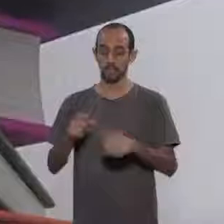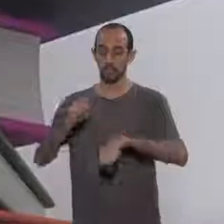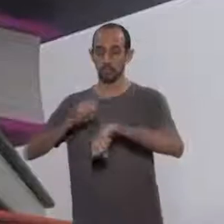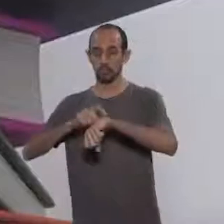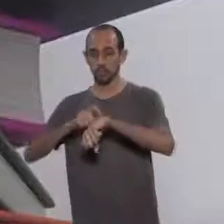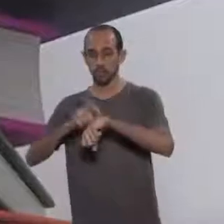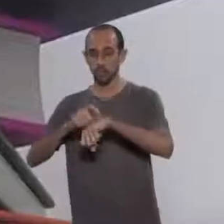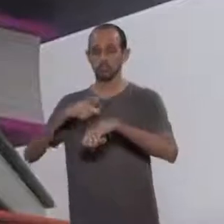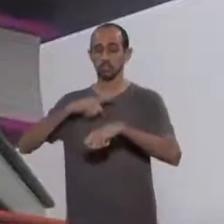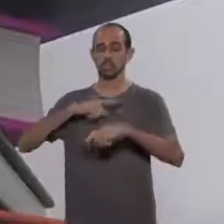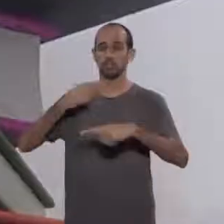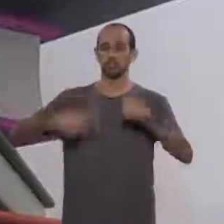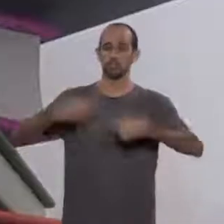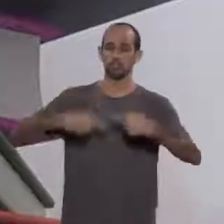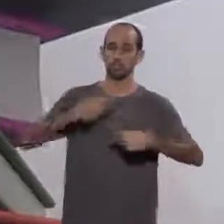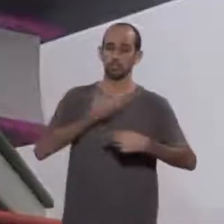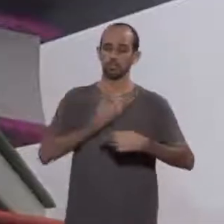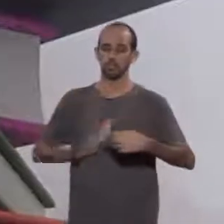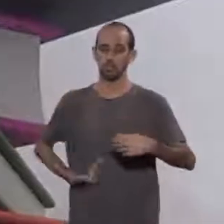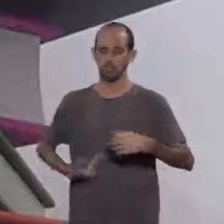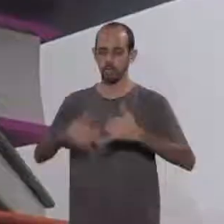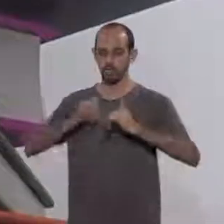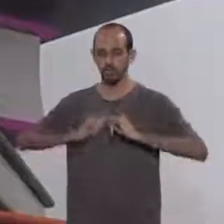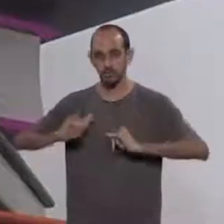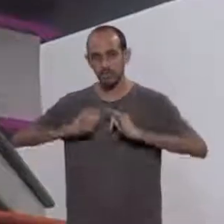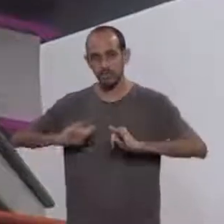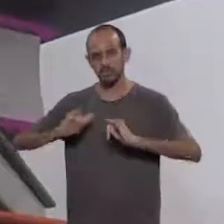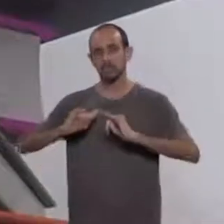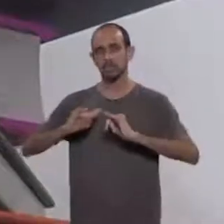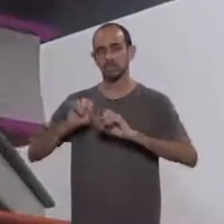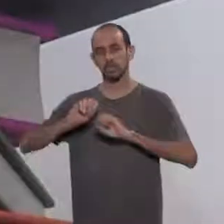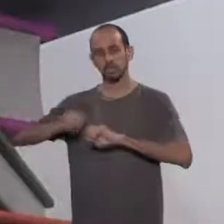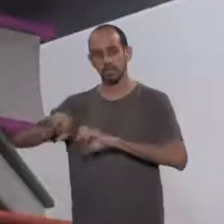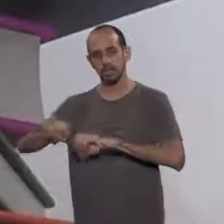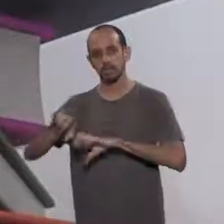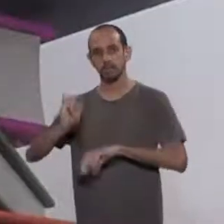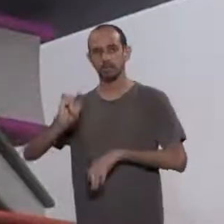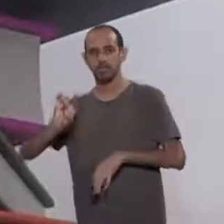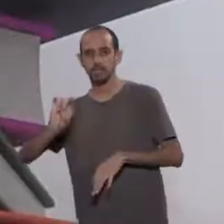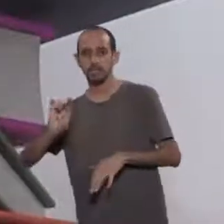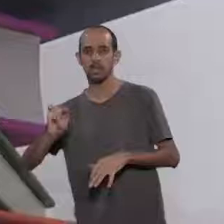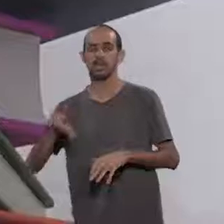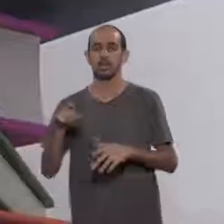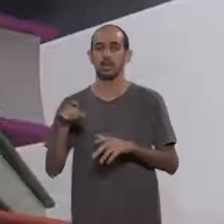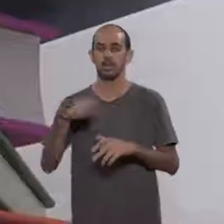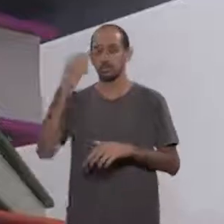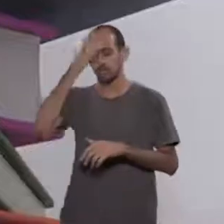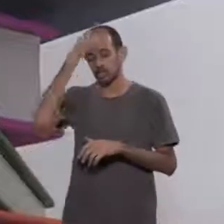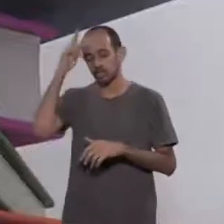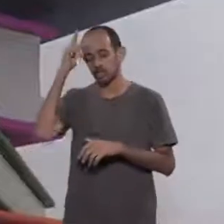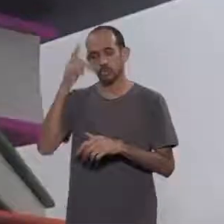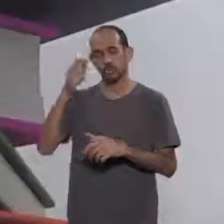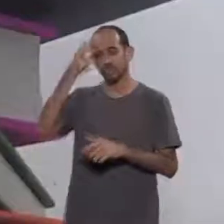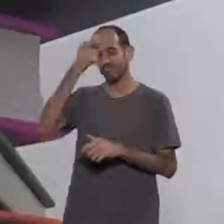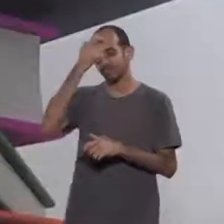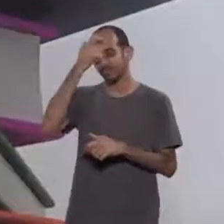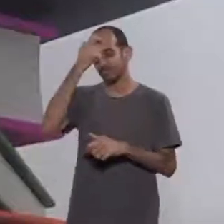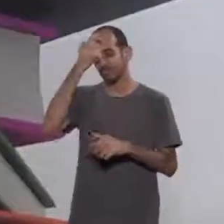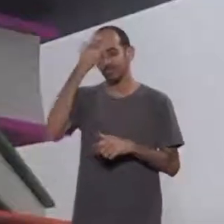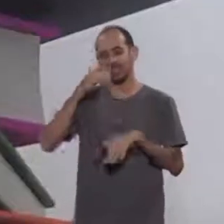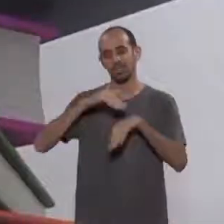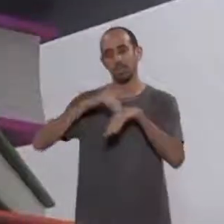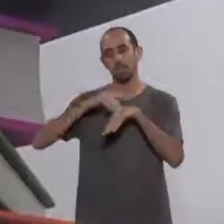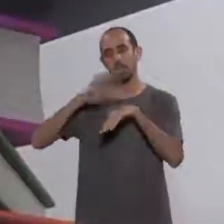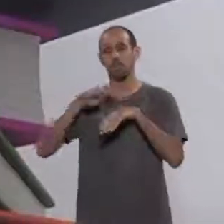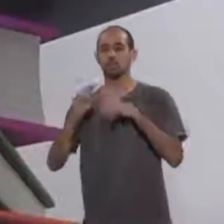surgem as políticas públicas, a questão da divulgação, né, da educação especial, então, cada vez mais as pessoas estão tomando consciência